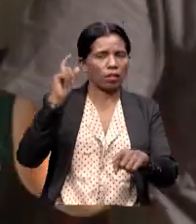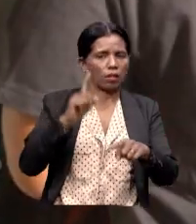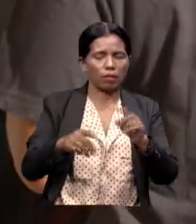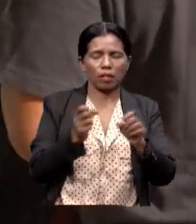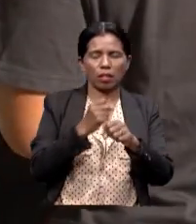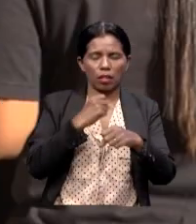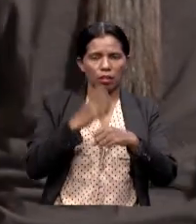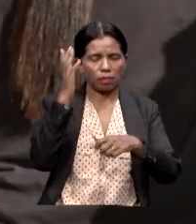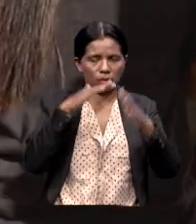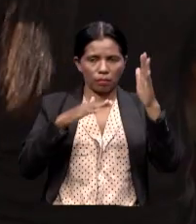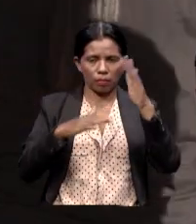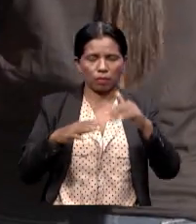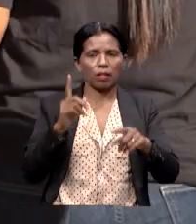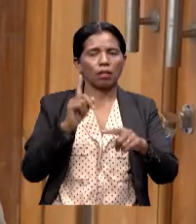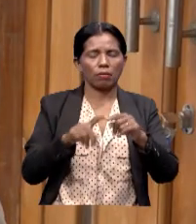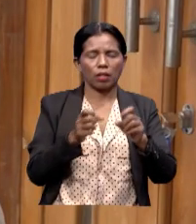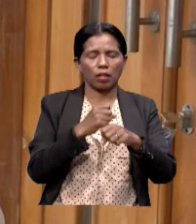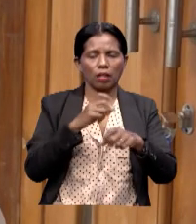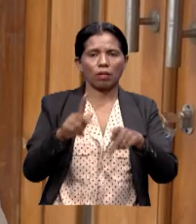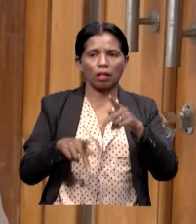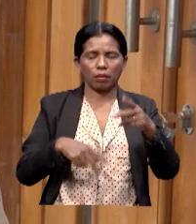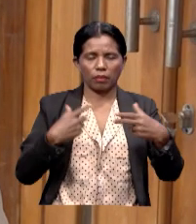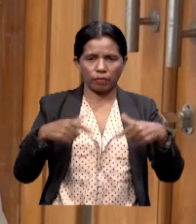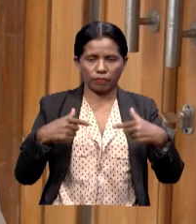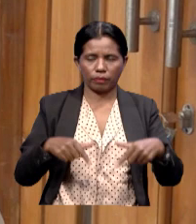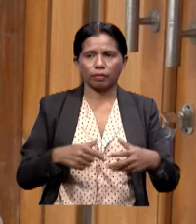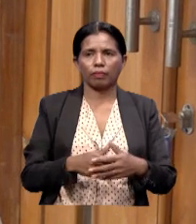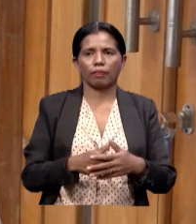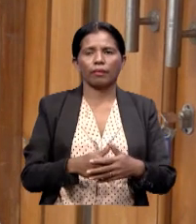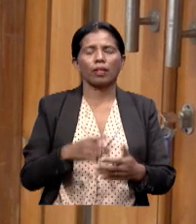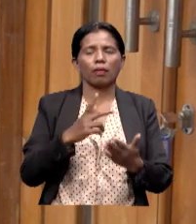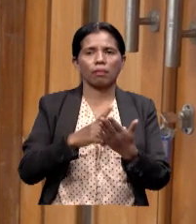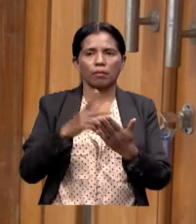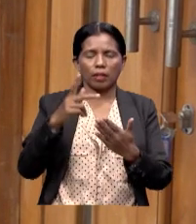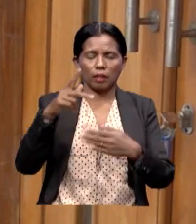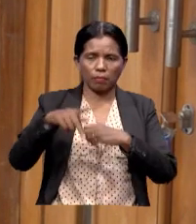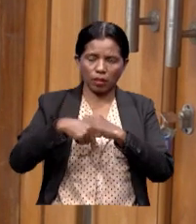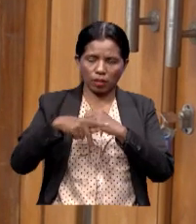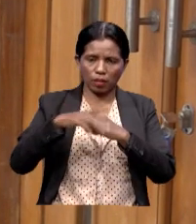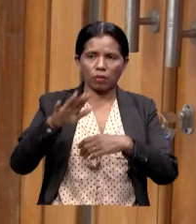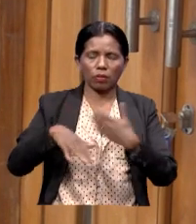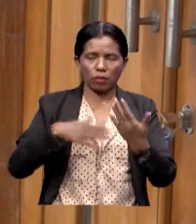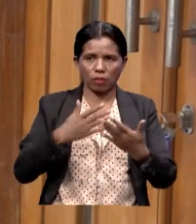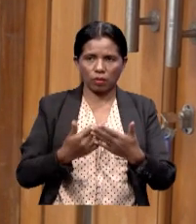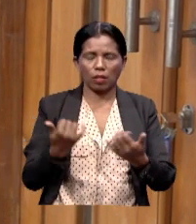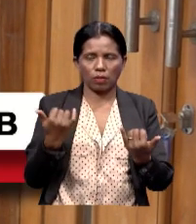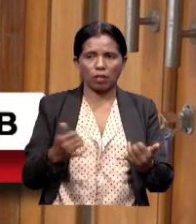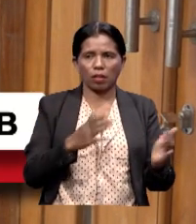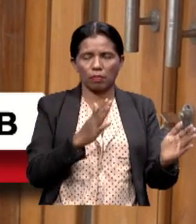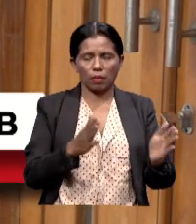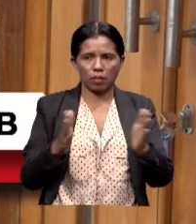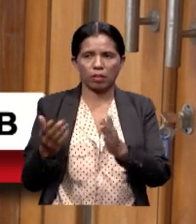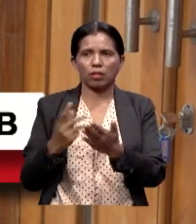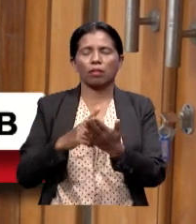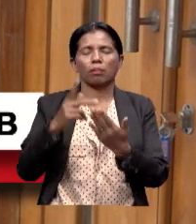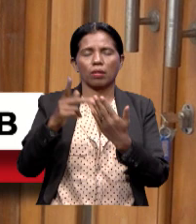no ne labele soram povo. Partido Sirahotu, mas ideia de ir Sirnena agora dará um prepara Sirnia programa,